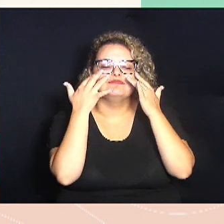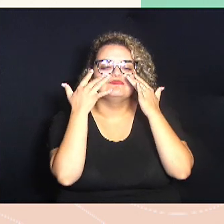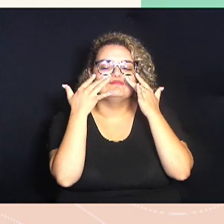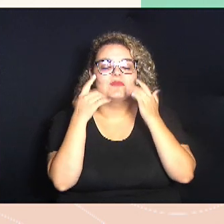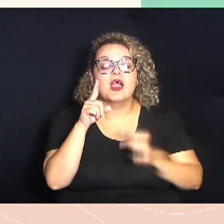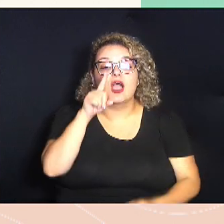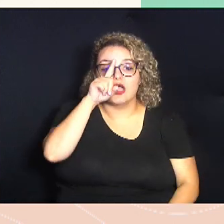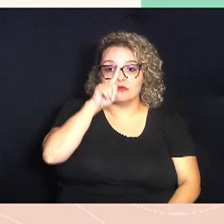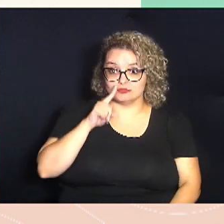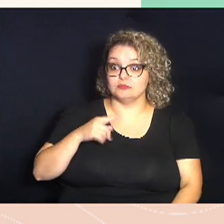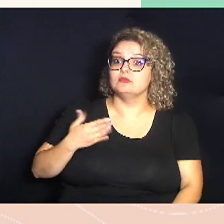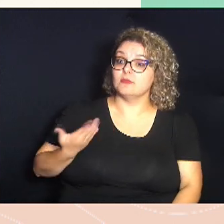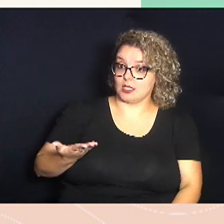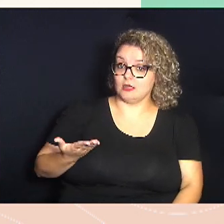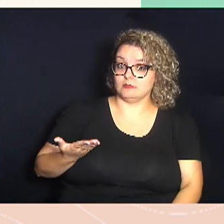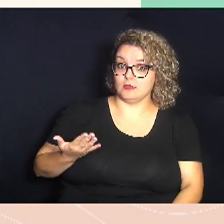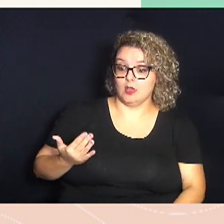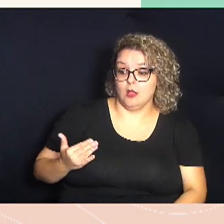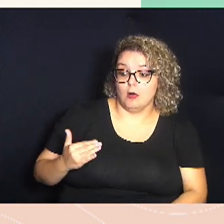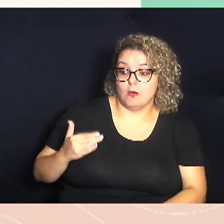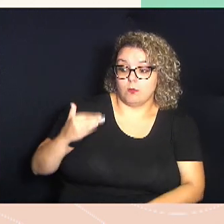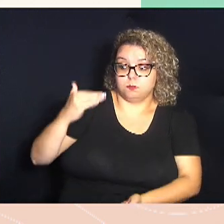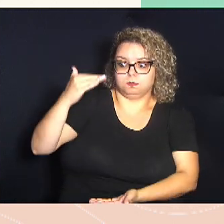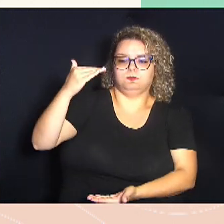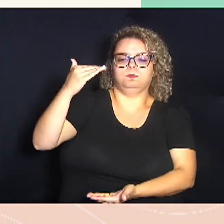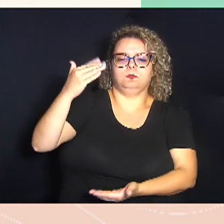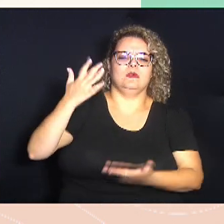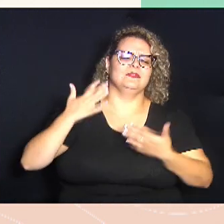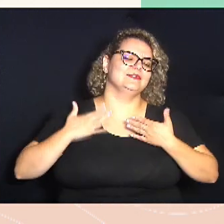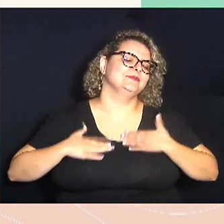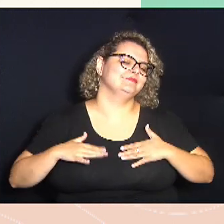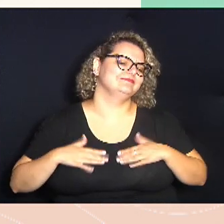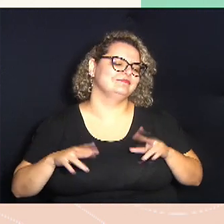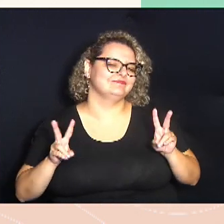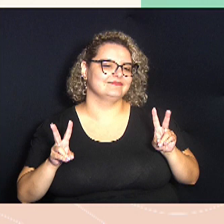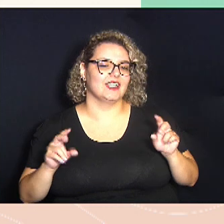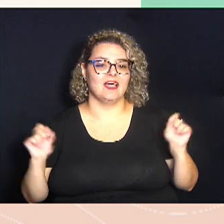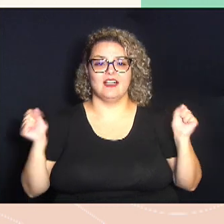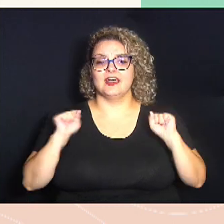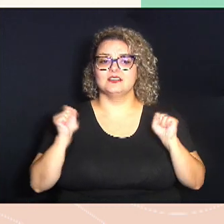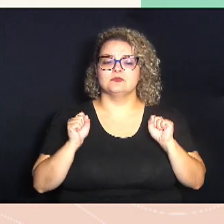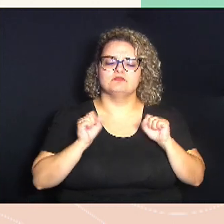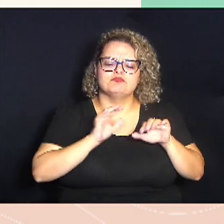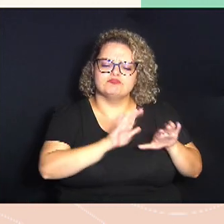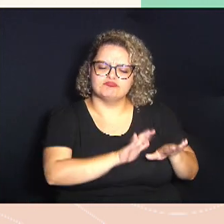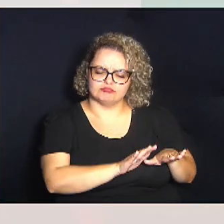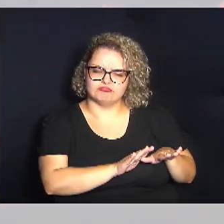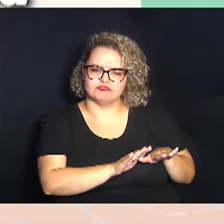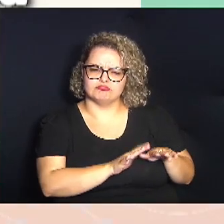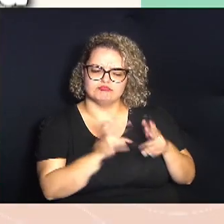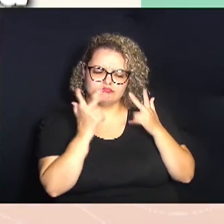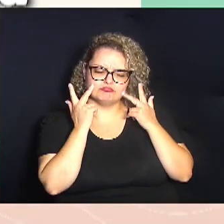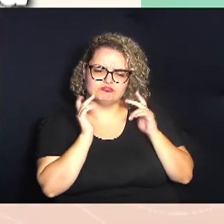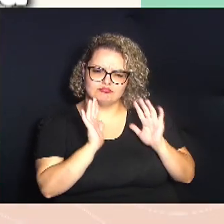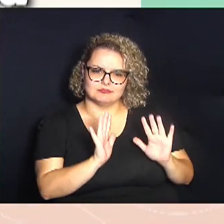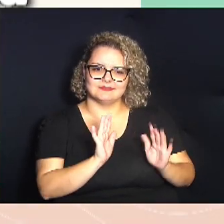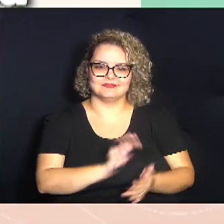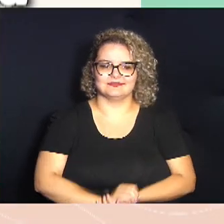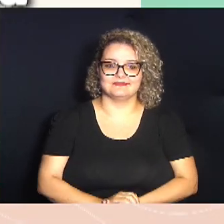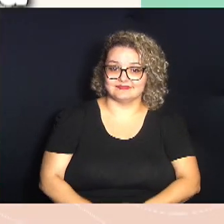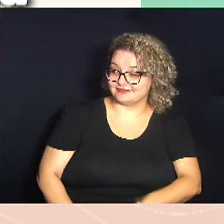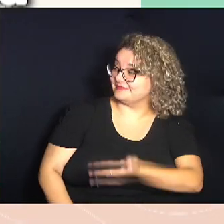Gigante. Apesar de ser grandão, ele é bem sossegado. Adora ficar em seu cantinho bem tranquilo. Essa